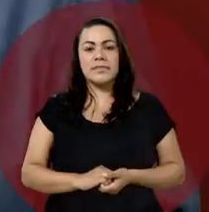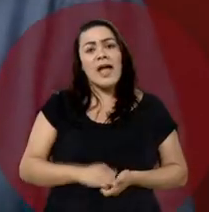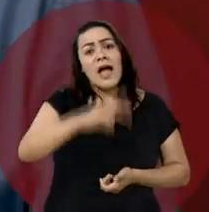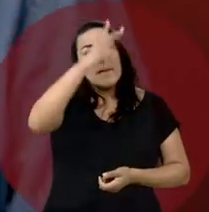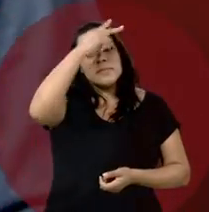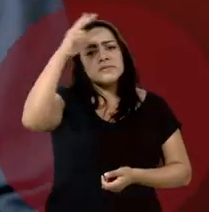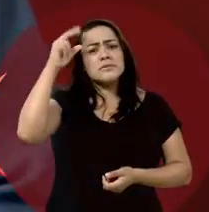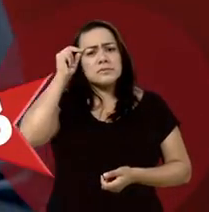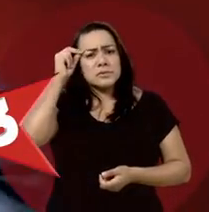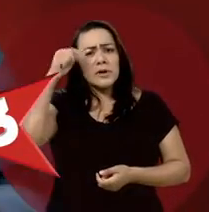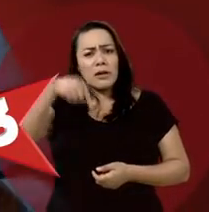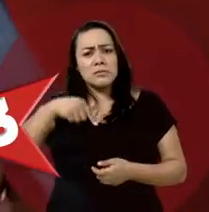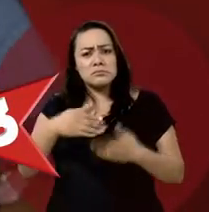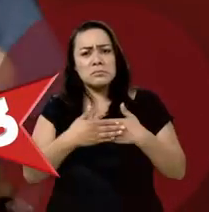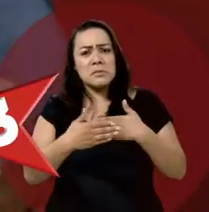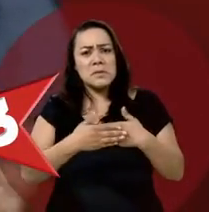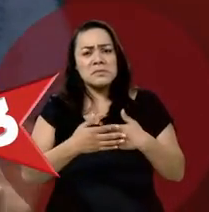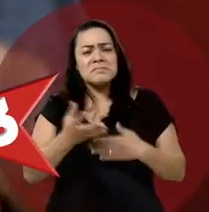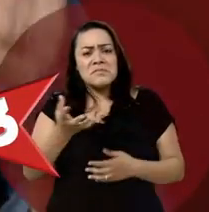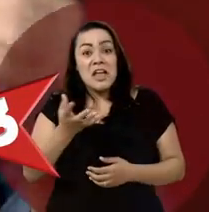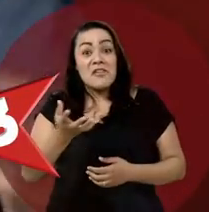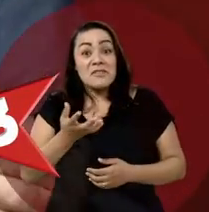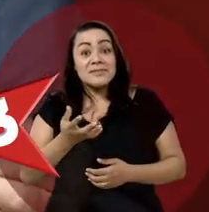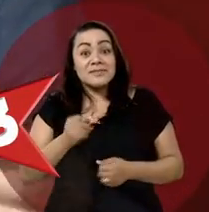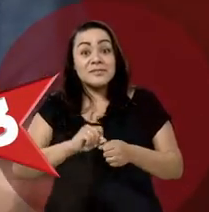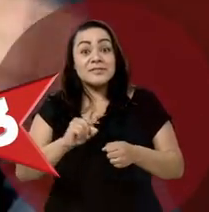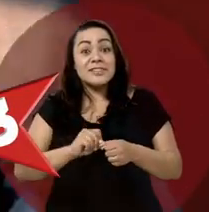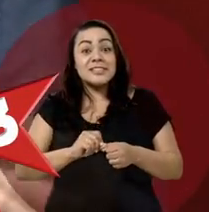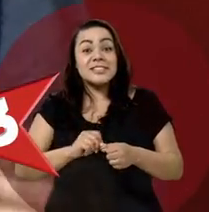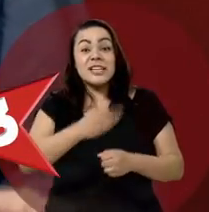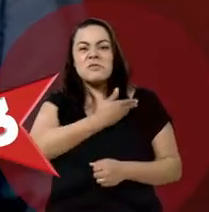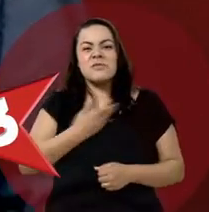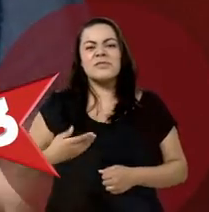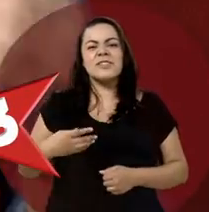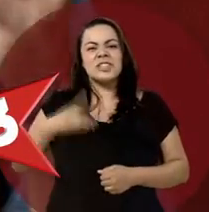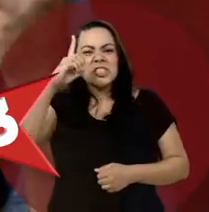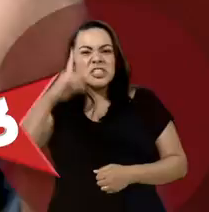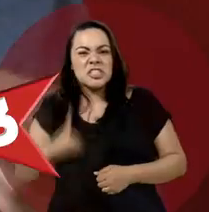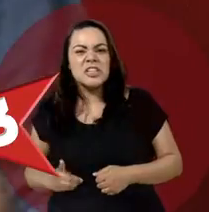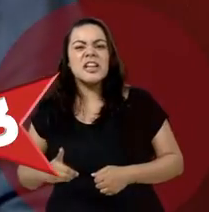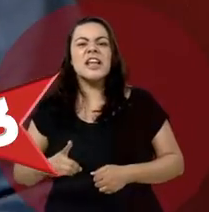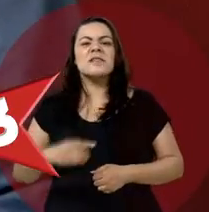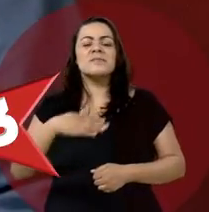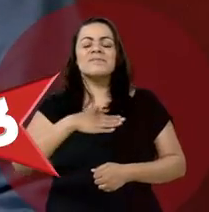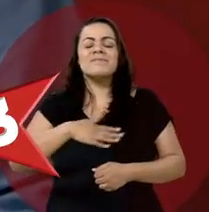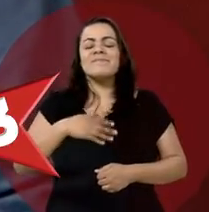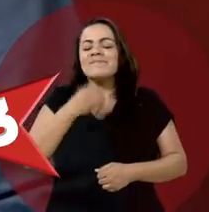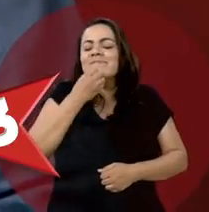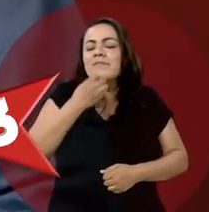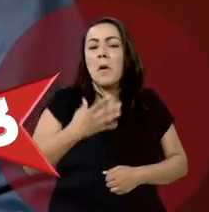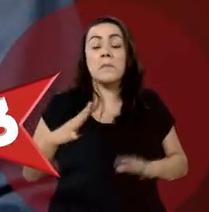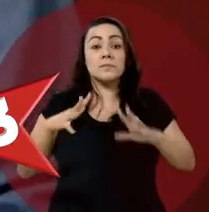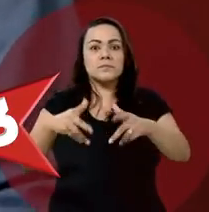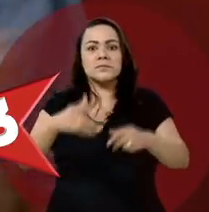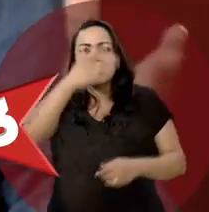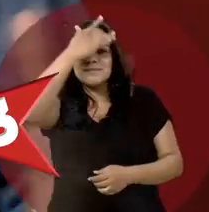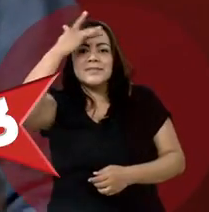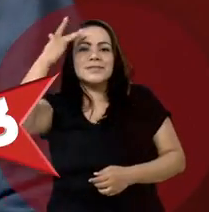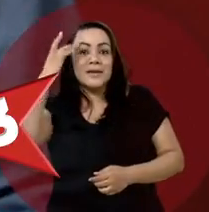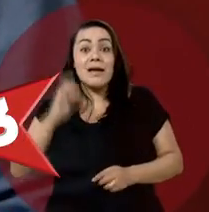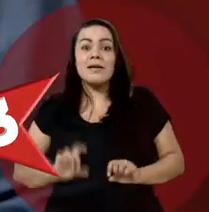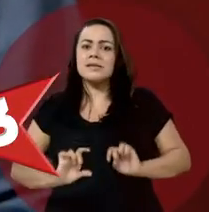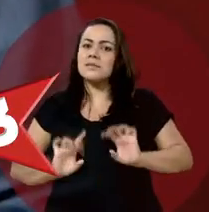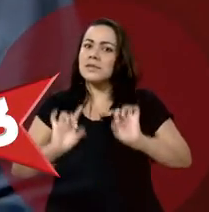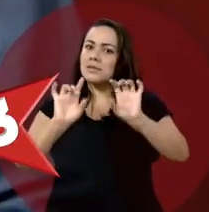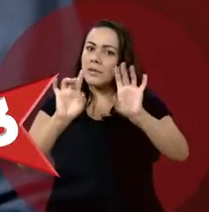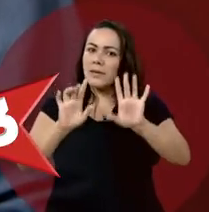e na prefeitura de Ribeirão Preto quero fazer um governo de direitos e bem-estar e de dignidade para todas as pessoas